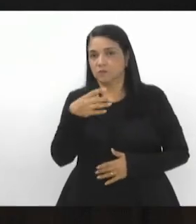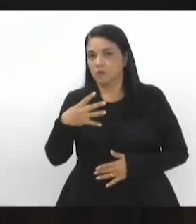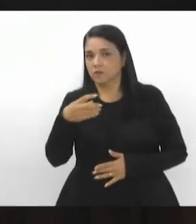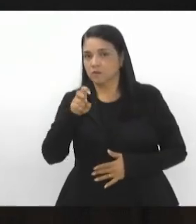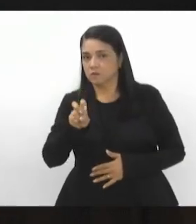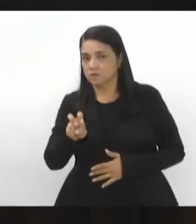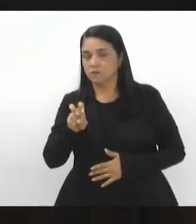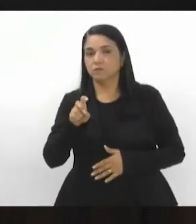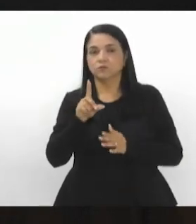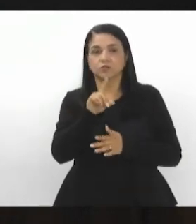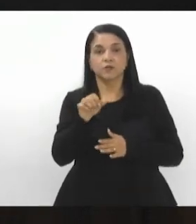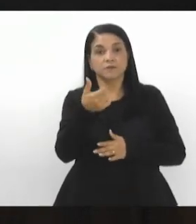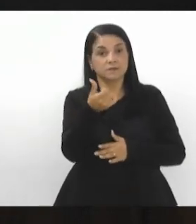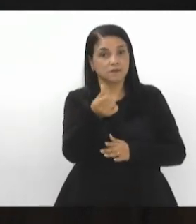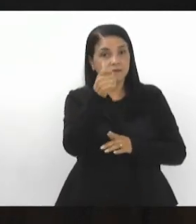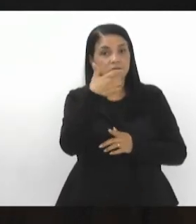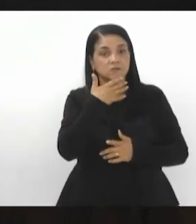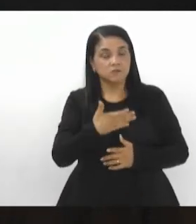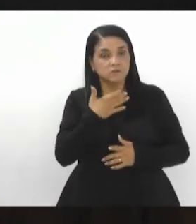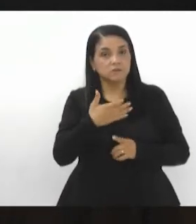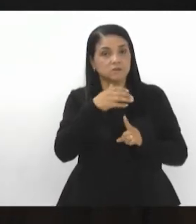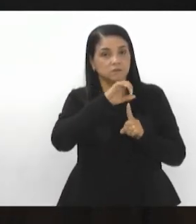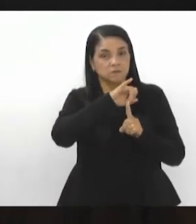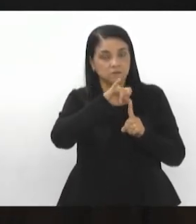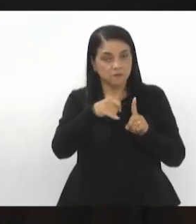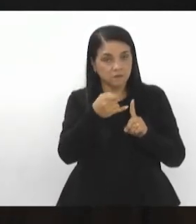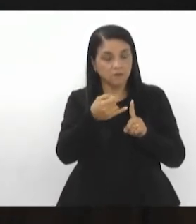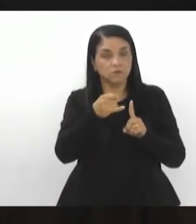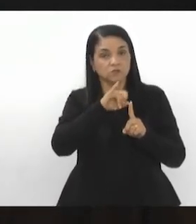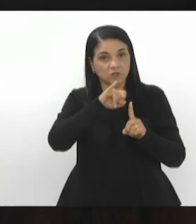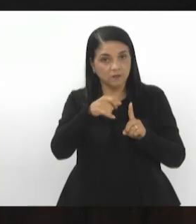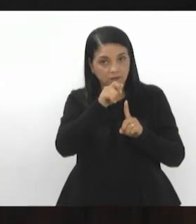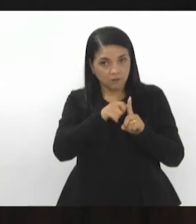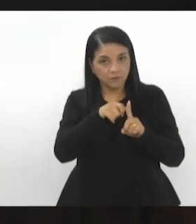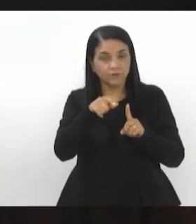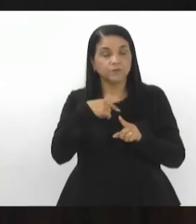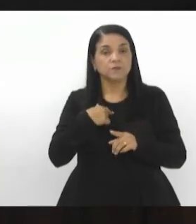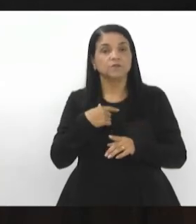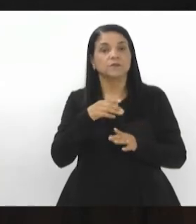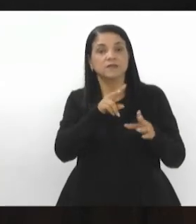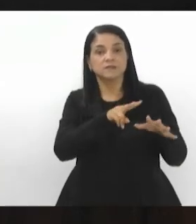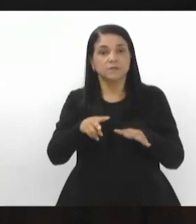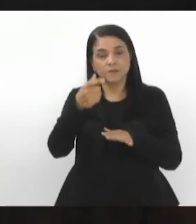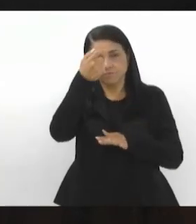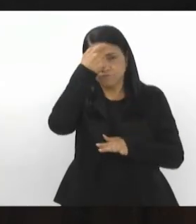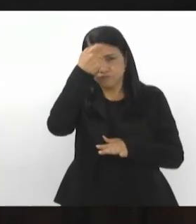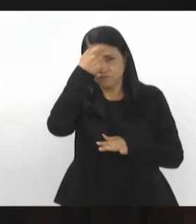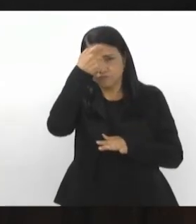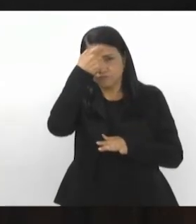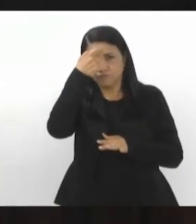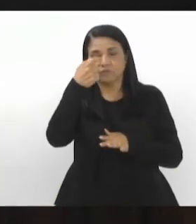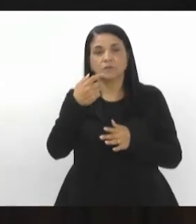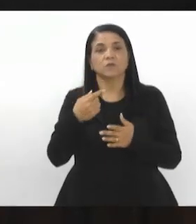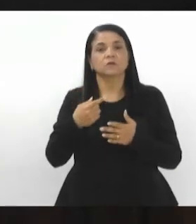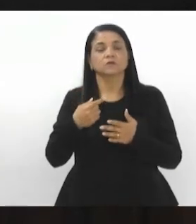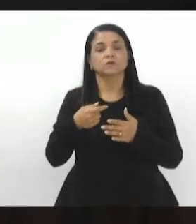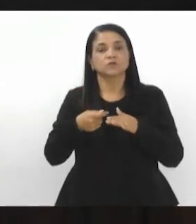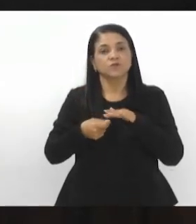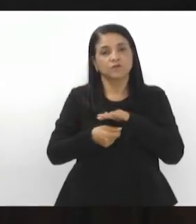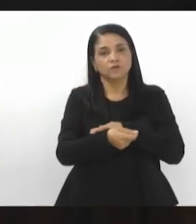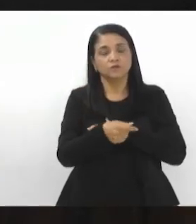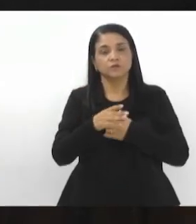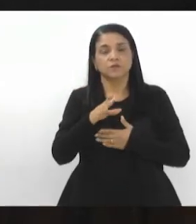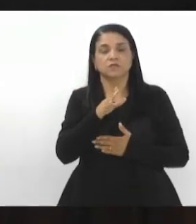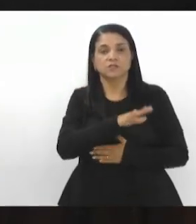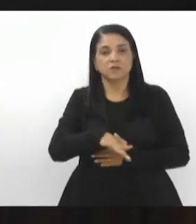de 6 de janeiro de 2010, instituindo a Semana da Conscientização da Doação aos Fundos da Criança e do Idoso,